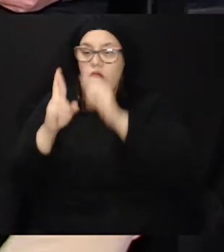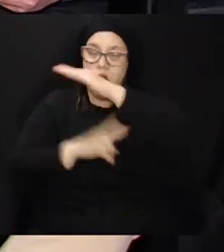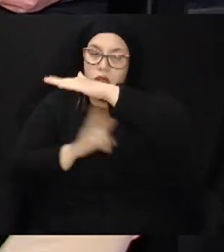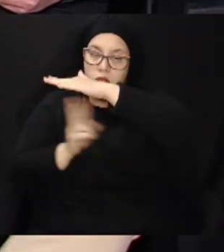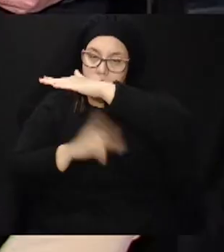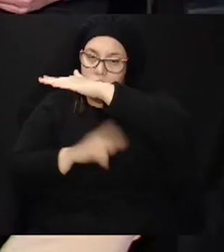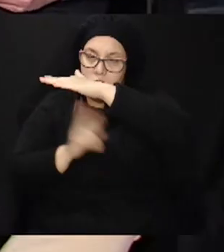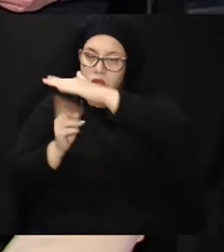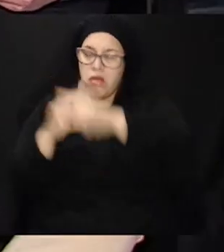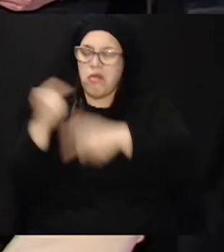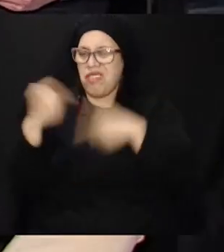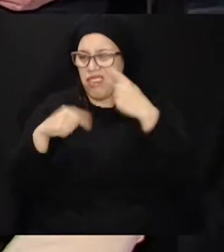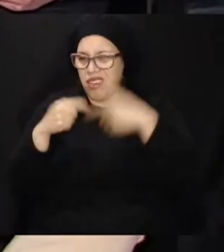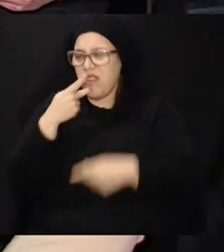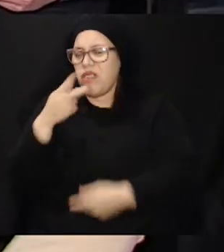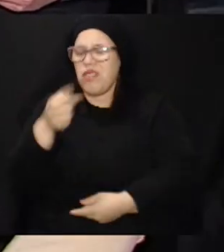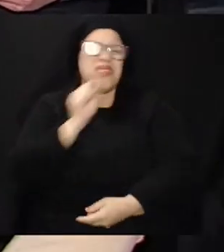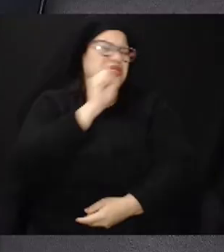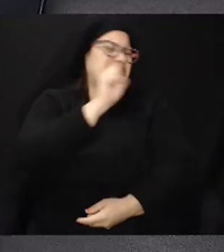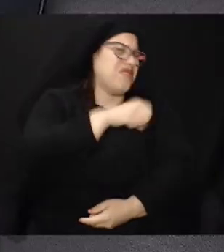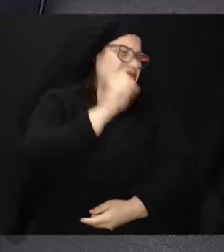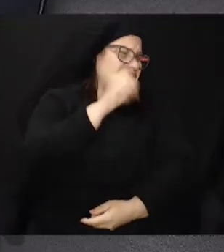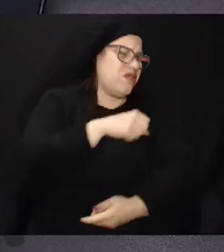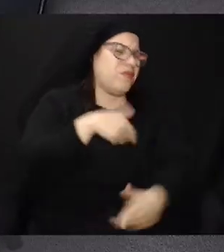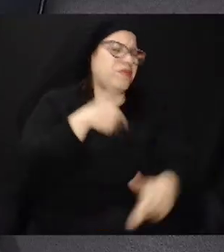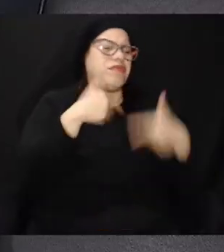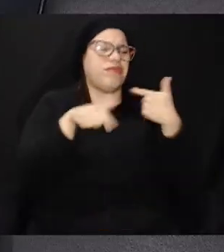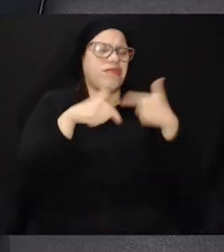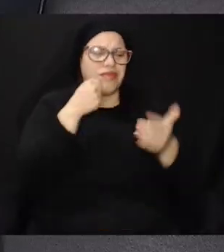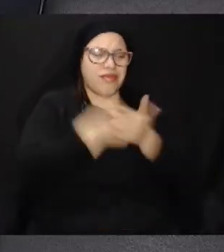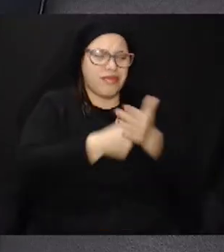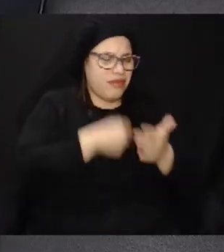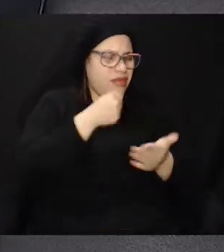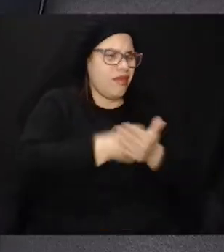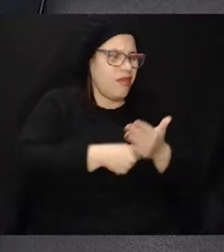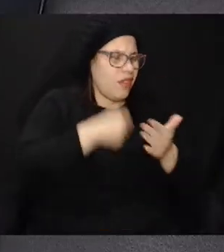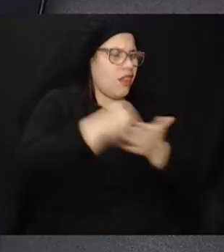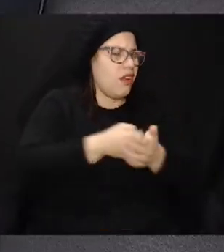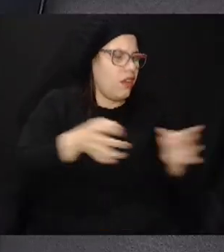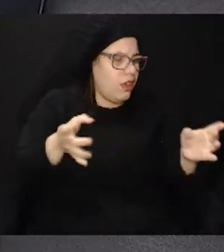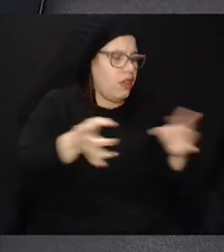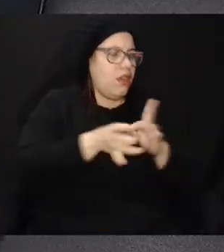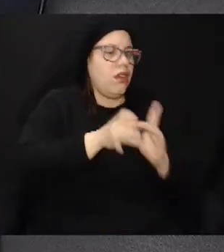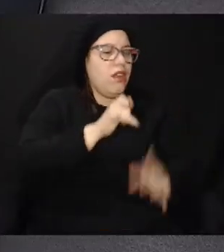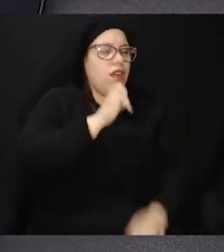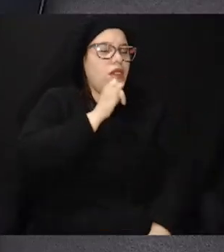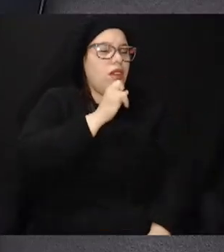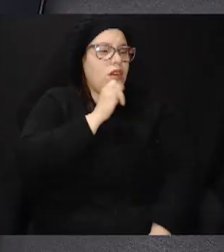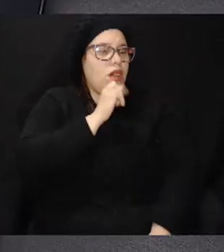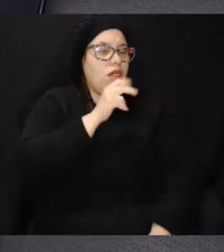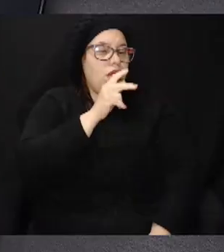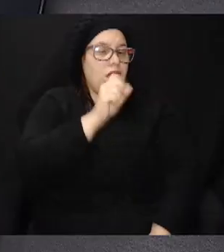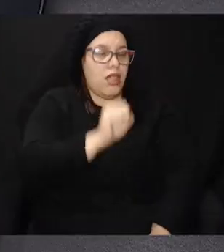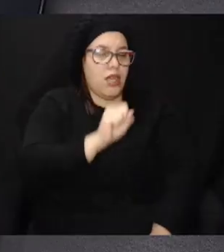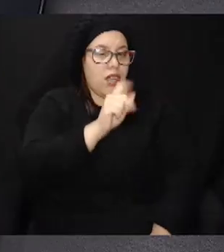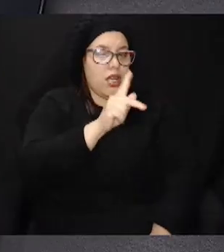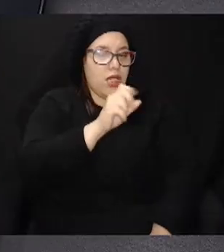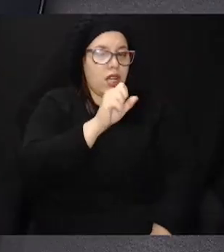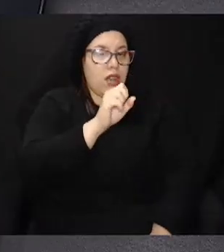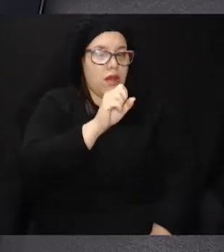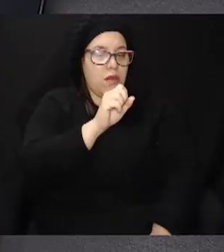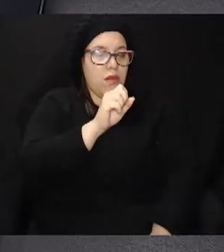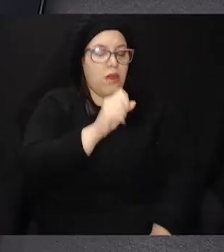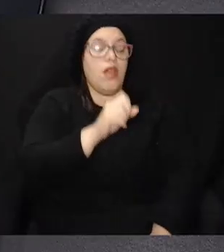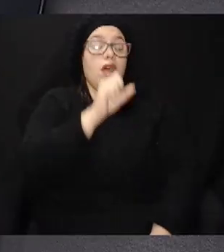muito também, né? Muito. Temos trabalhado, nós temos juntado forças, tá? Por exemplo, a SP-101, ela está abandonada. Abandonada